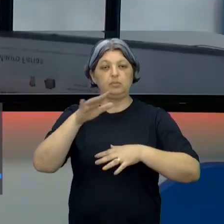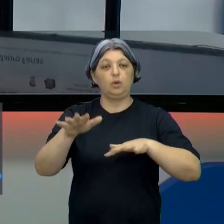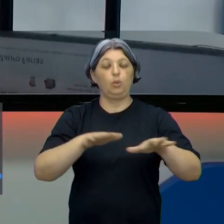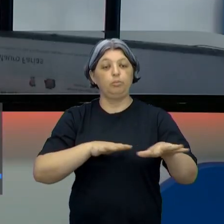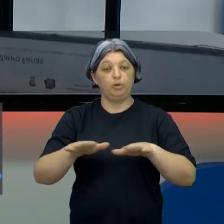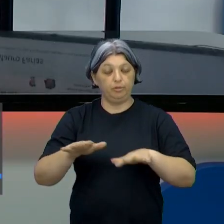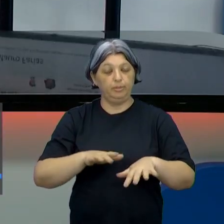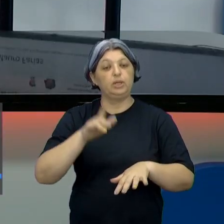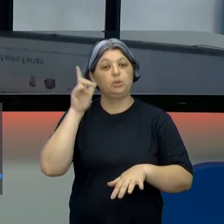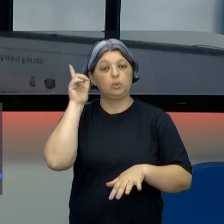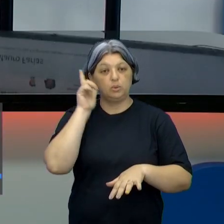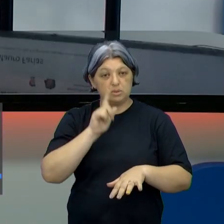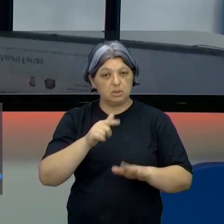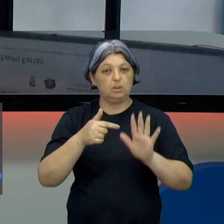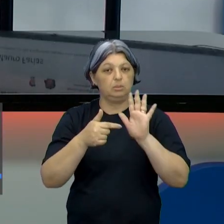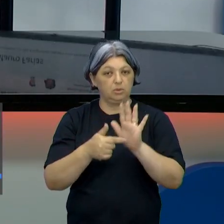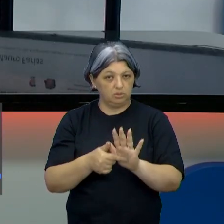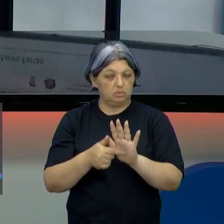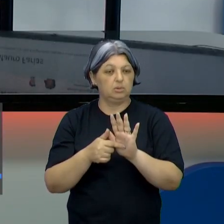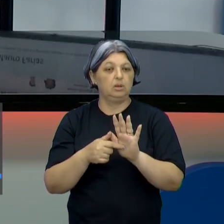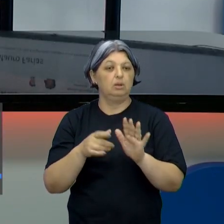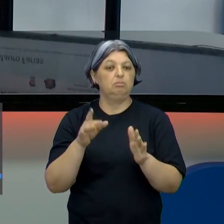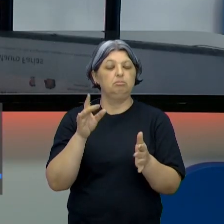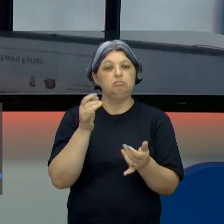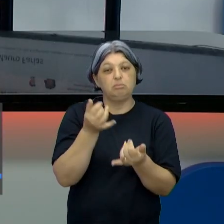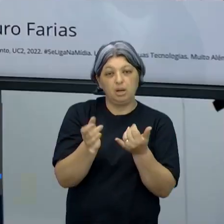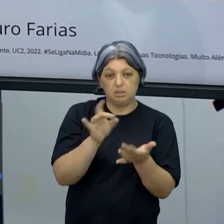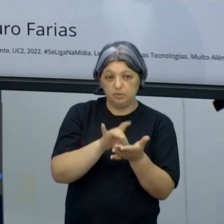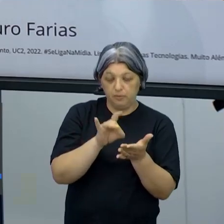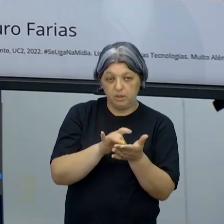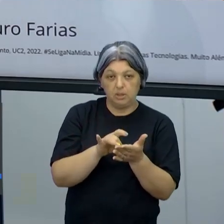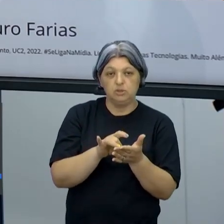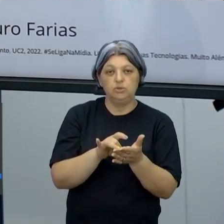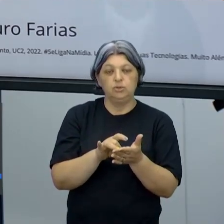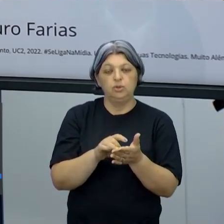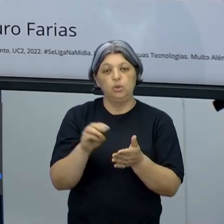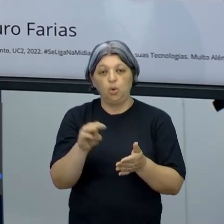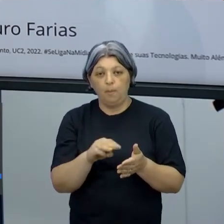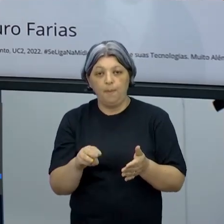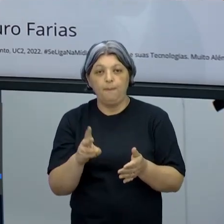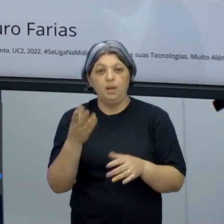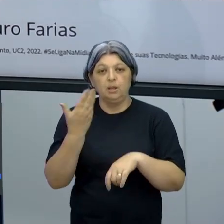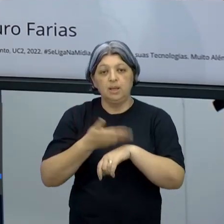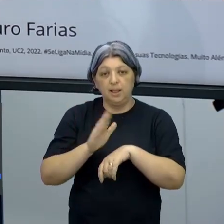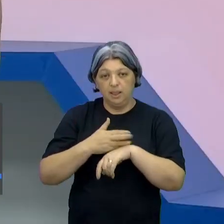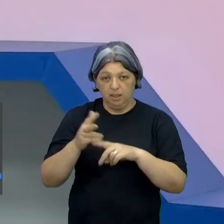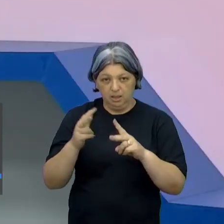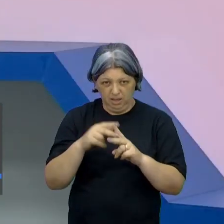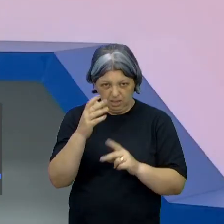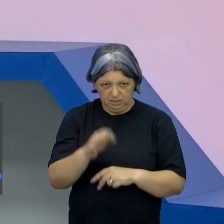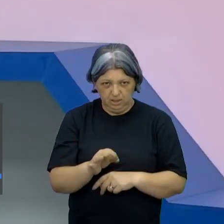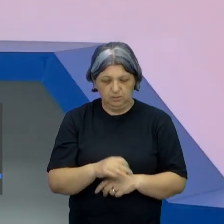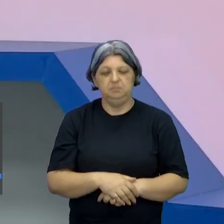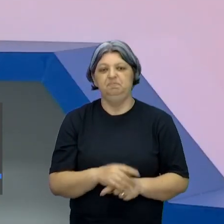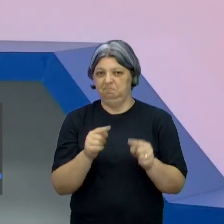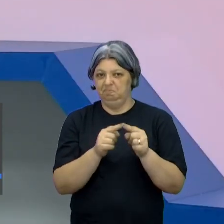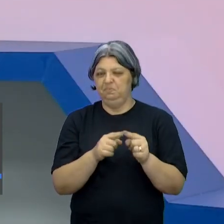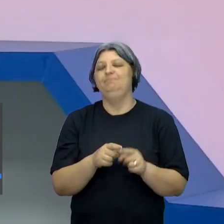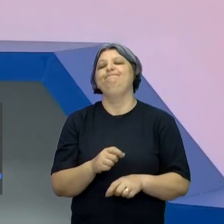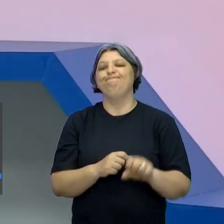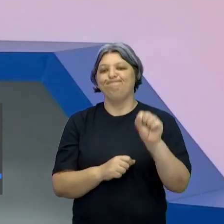para conseguir passar ali uma verdade naquele momento de golpes ensaiados. Será que tem a ver? E aí que eu